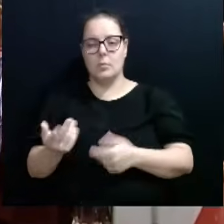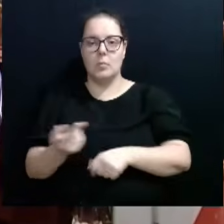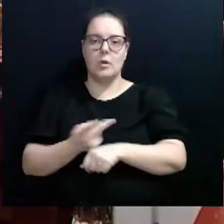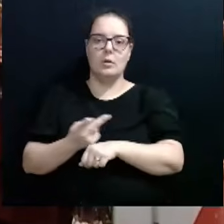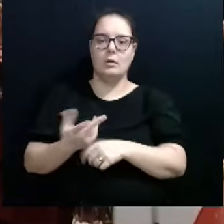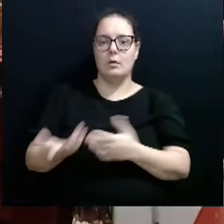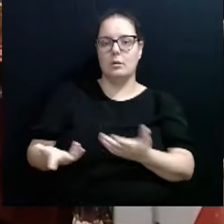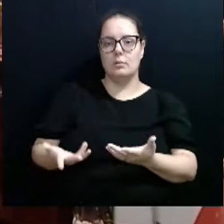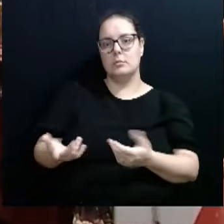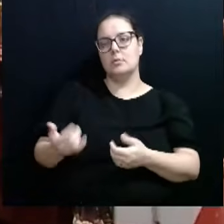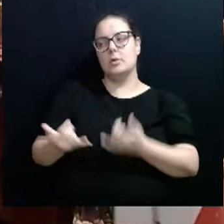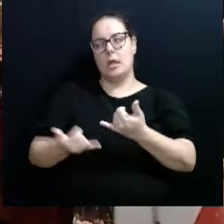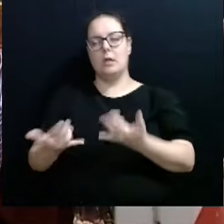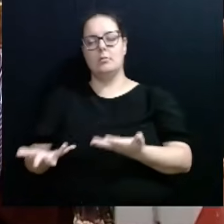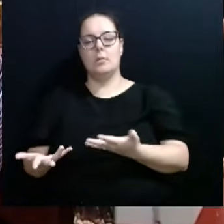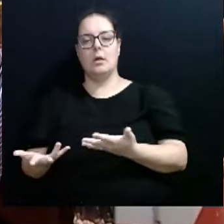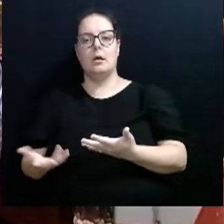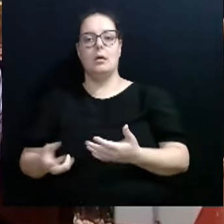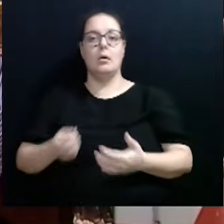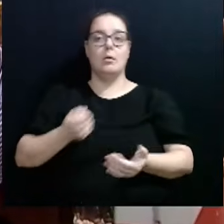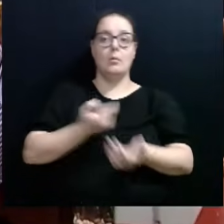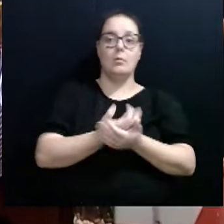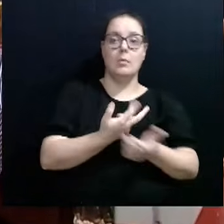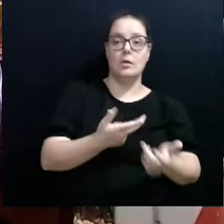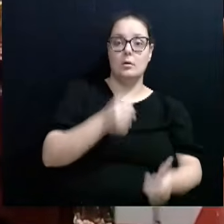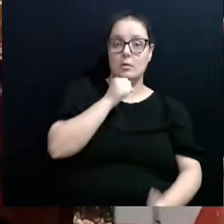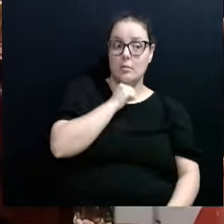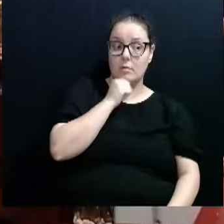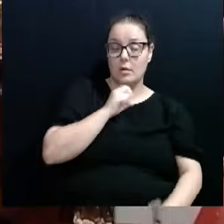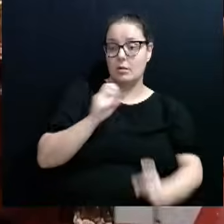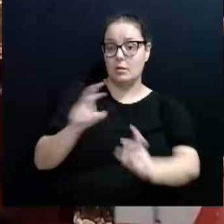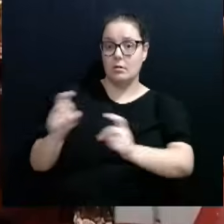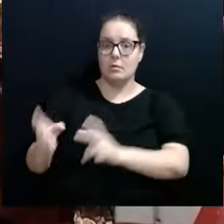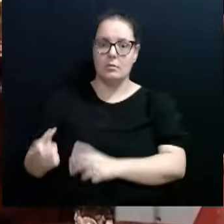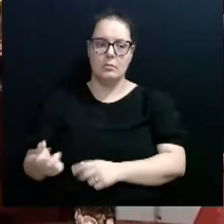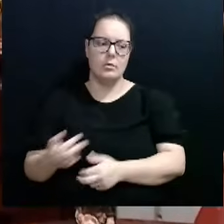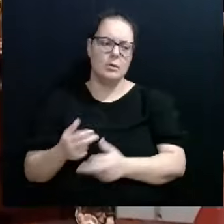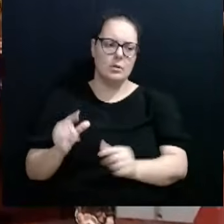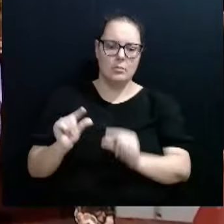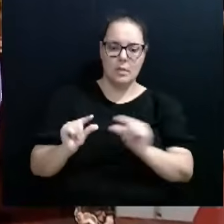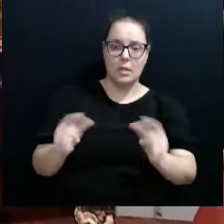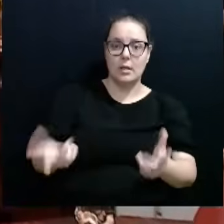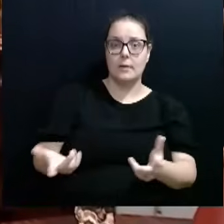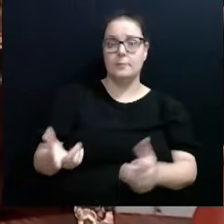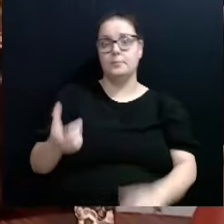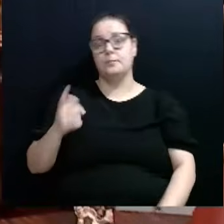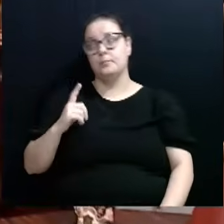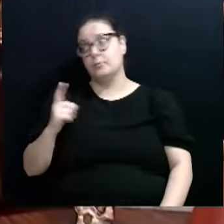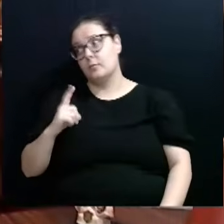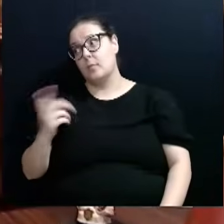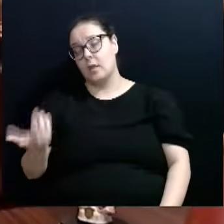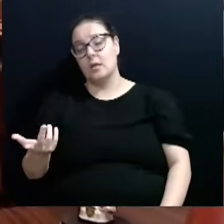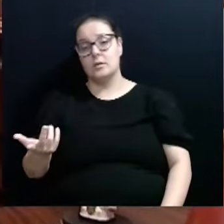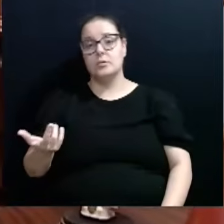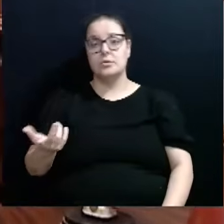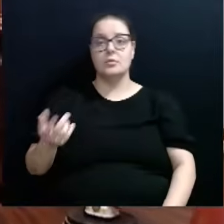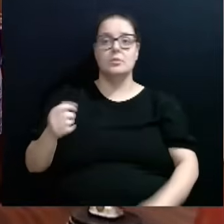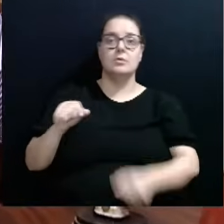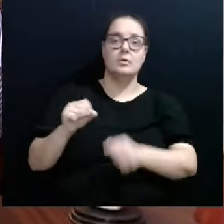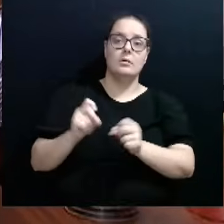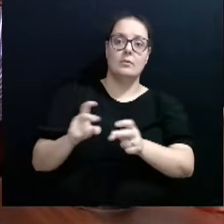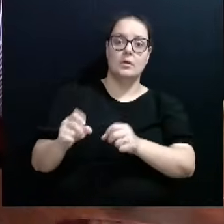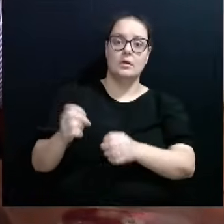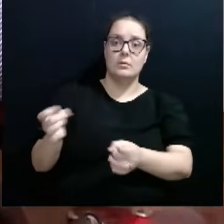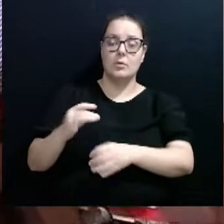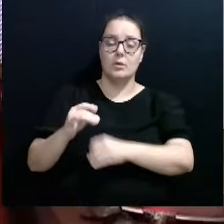e vender. Inicialmente peças pequenas, né, porque a venda era feita já pela internet. Mas como era isso?